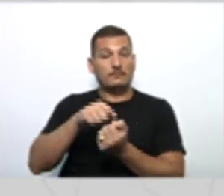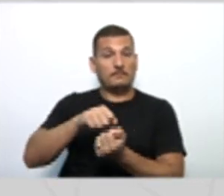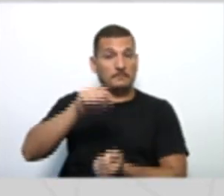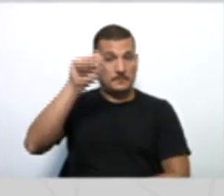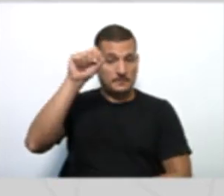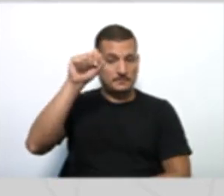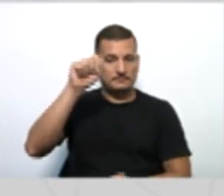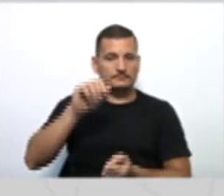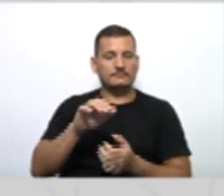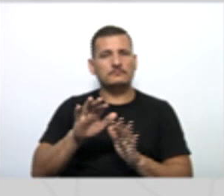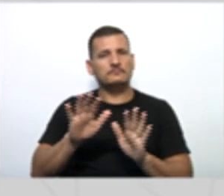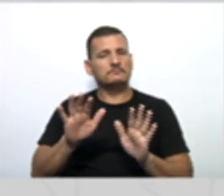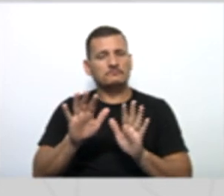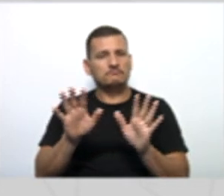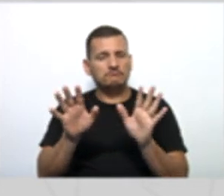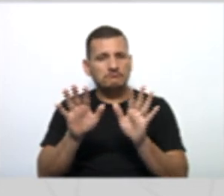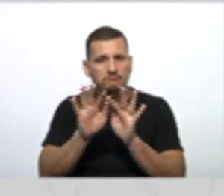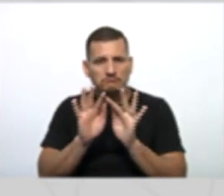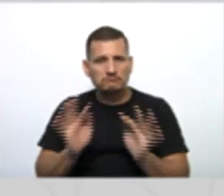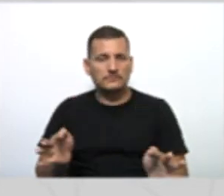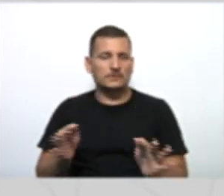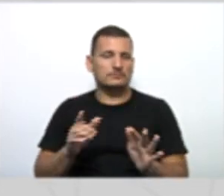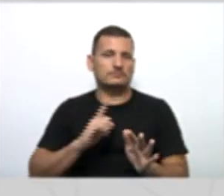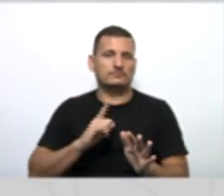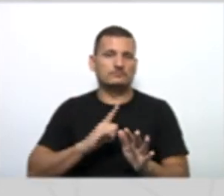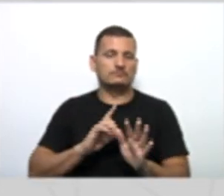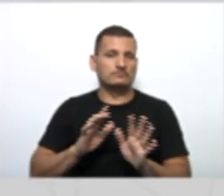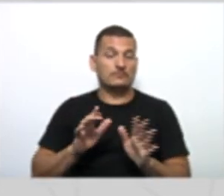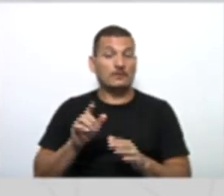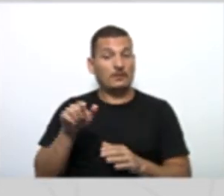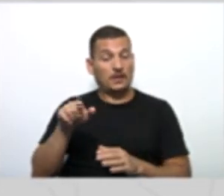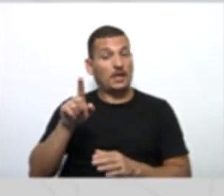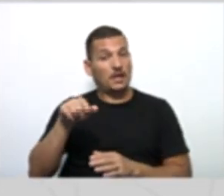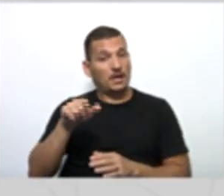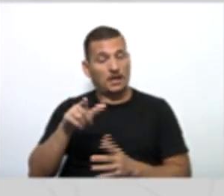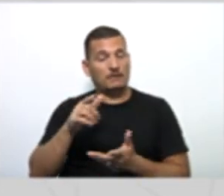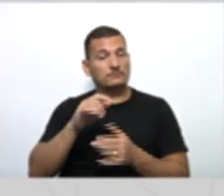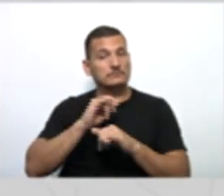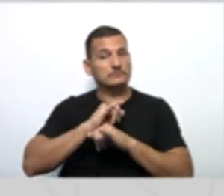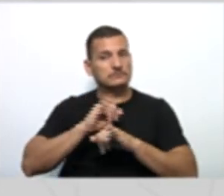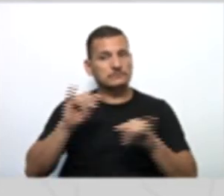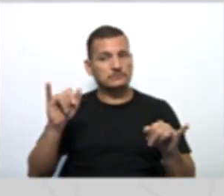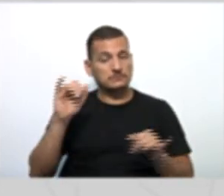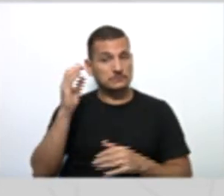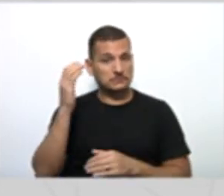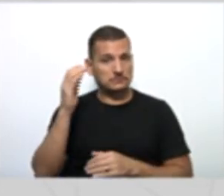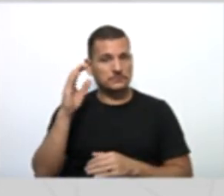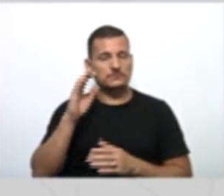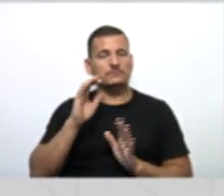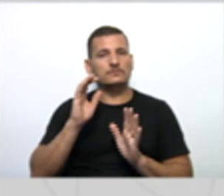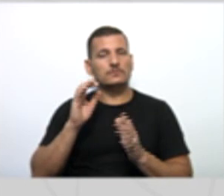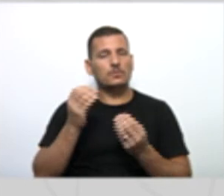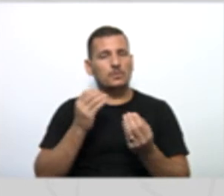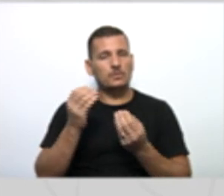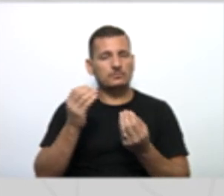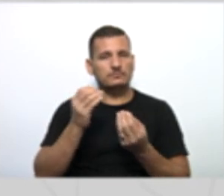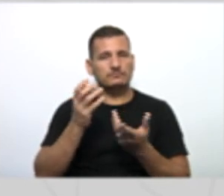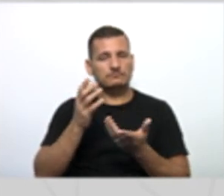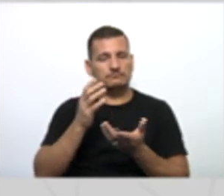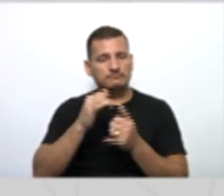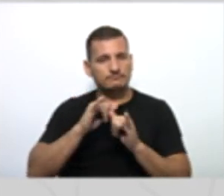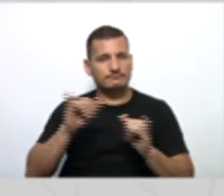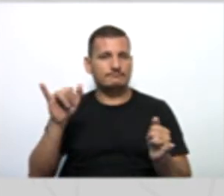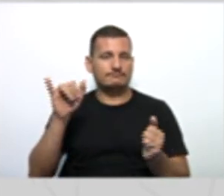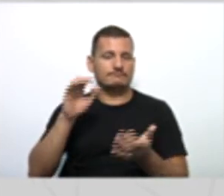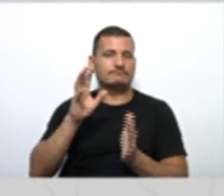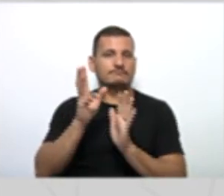exposição bem sintética, né? Ele é uma publicação científica, é uma forma da gente publicar o nosso conteúdo, e ele